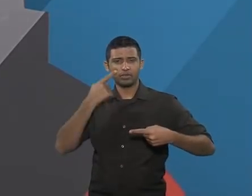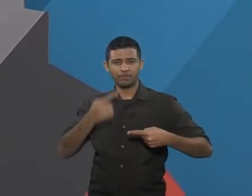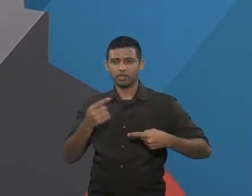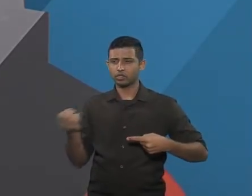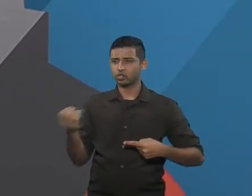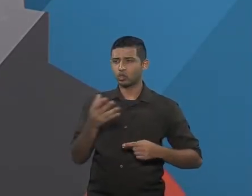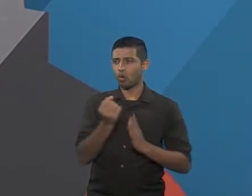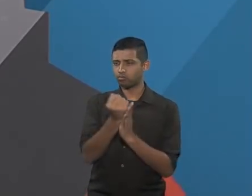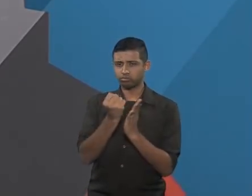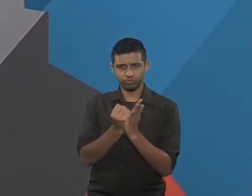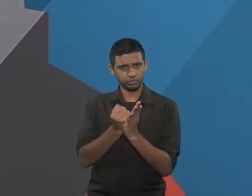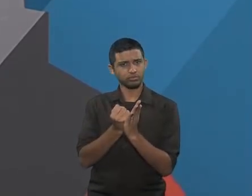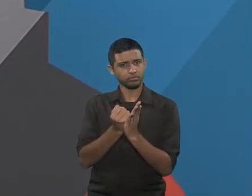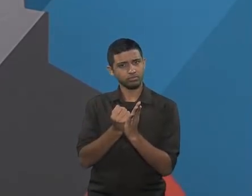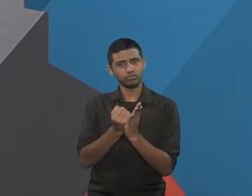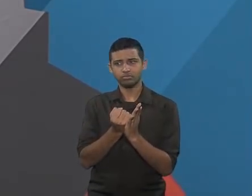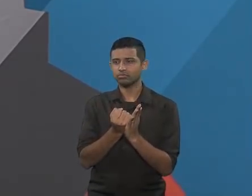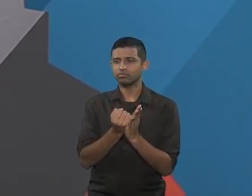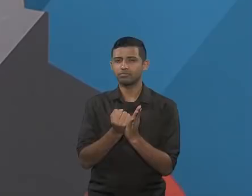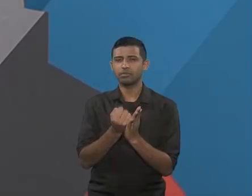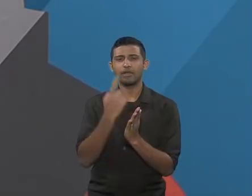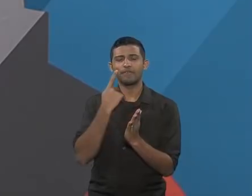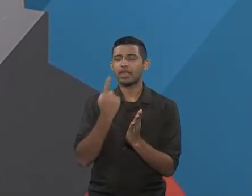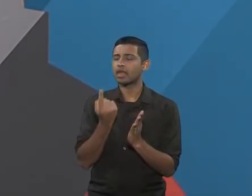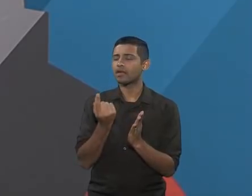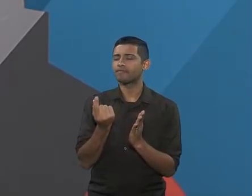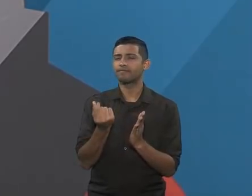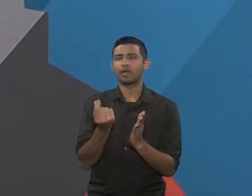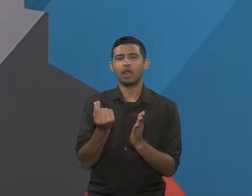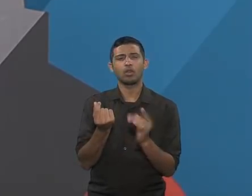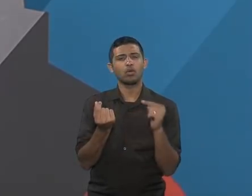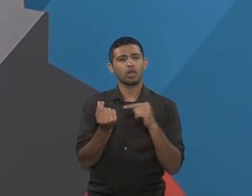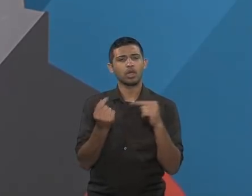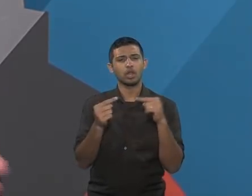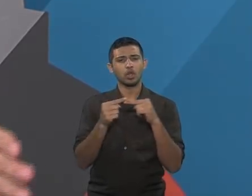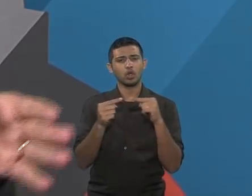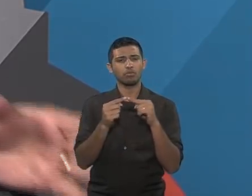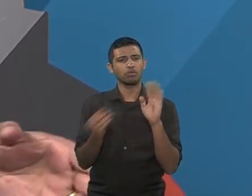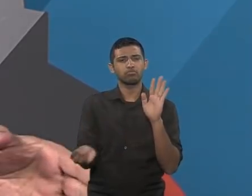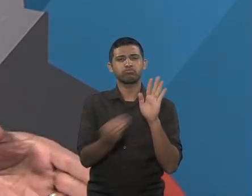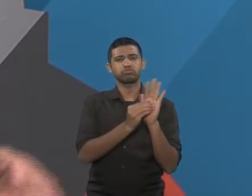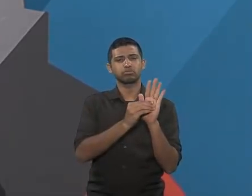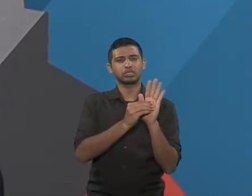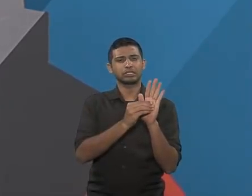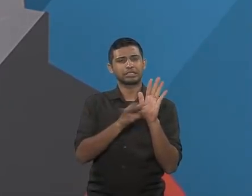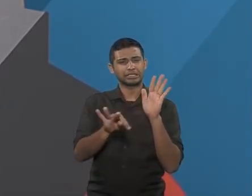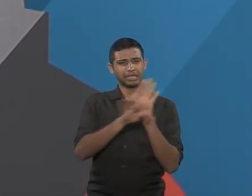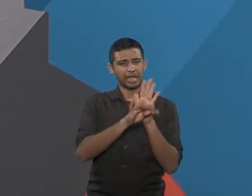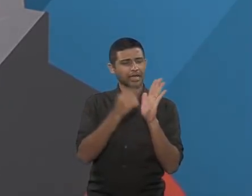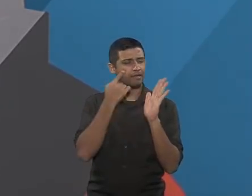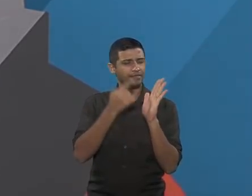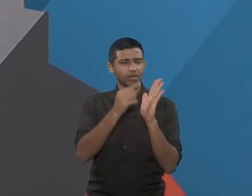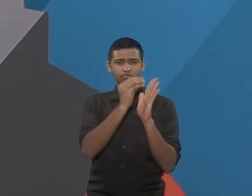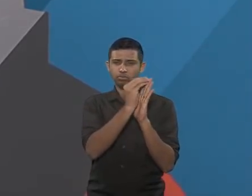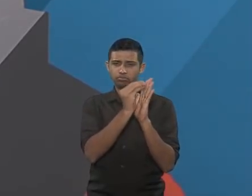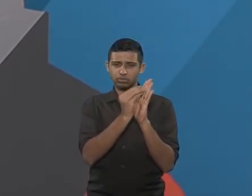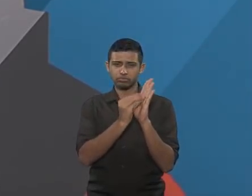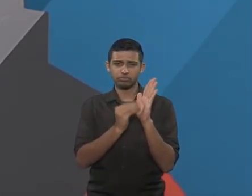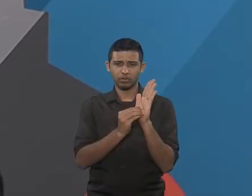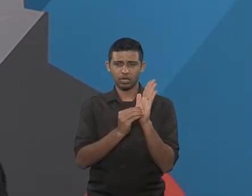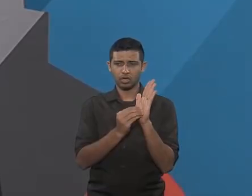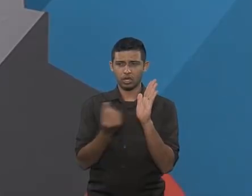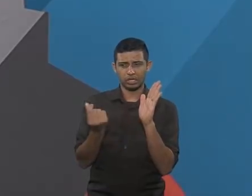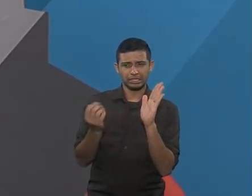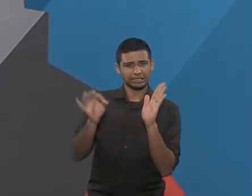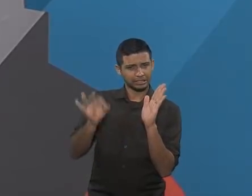nova outorga, da renovação desse contrato, será que o valor que está na nota técnica do regime de recuperação fiscal